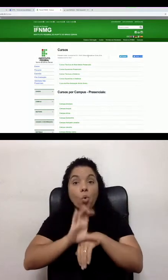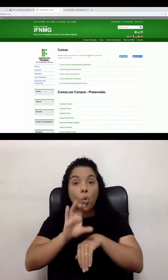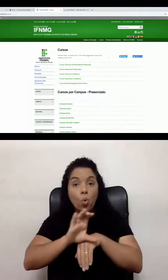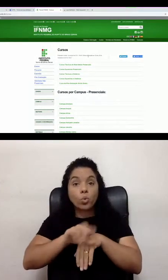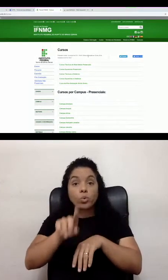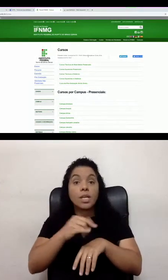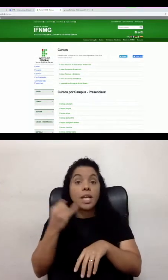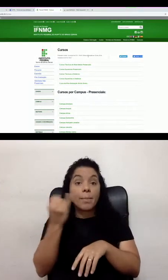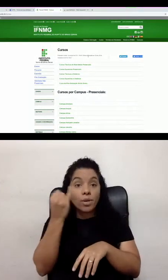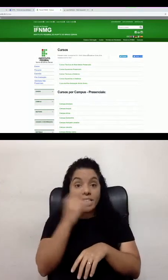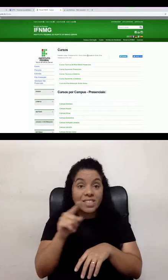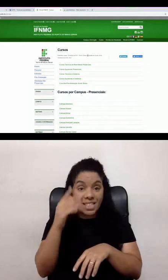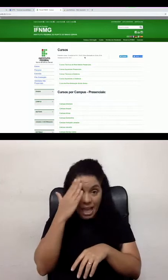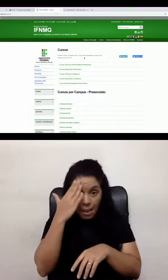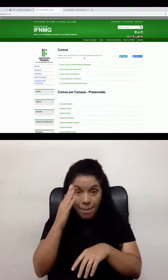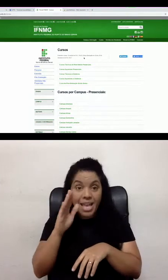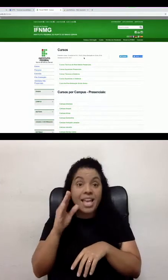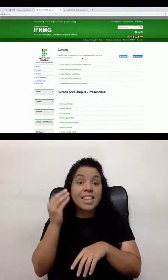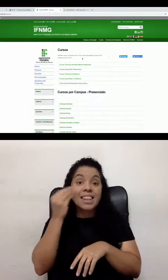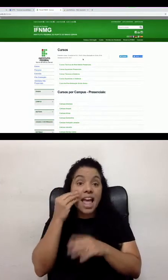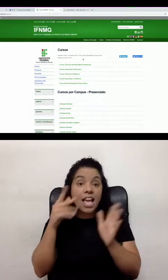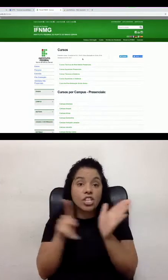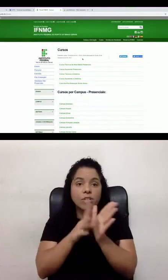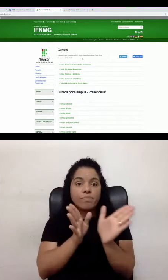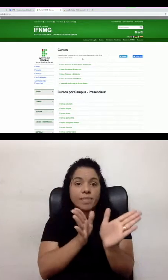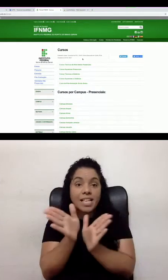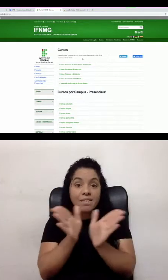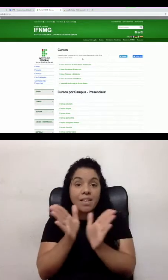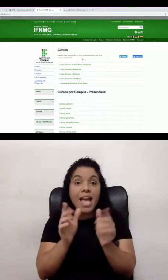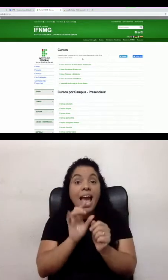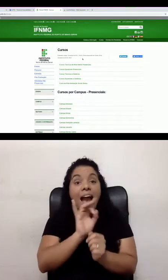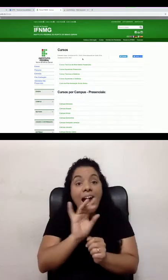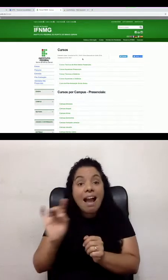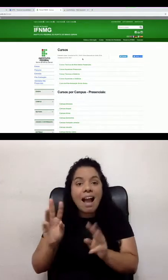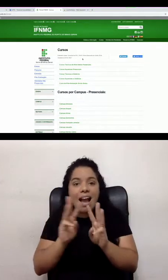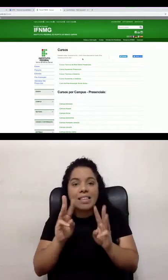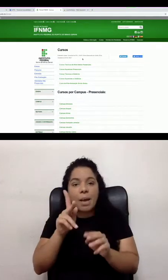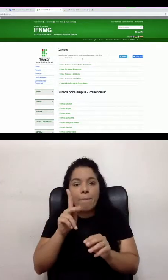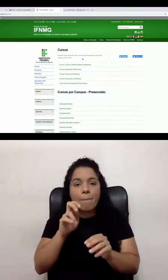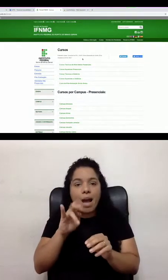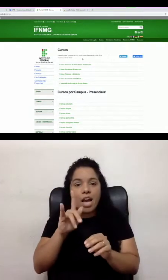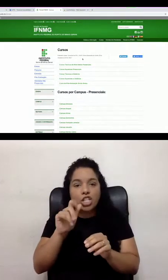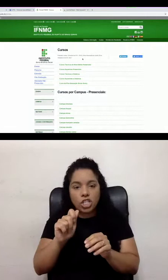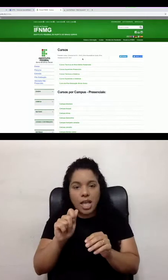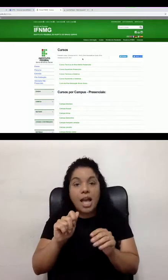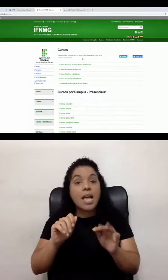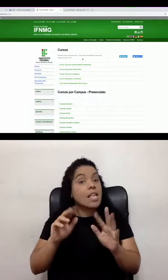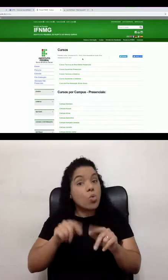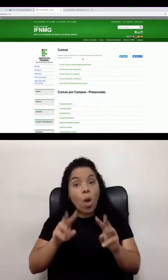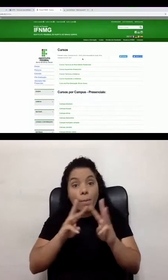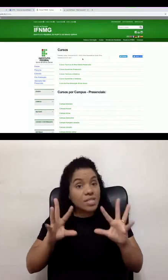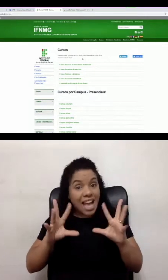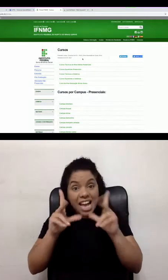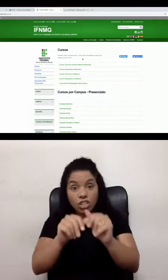vocês saberem, gente, o teste de acessibilidade, ele é feito por página. Ele nunca vai testar o seu site inteiro, pelo menos